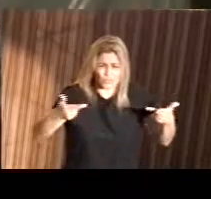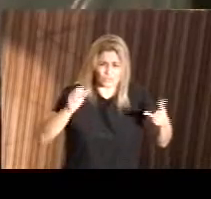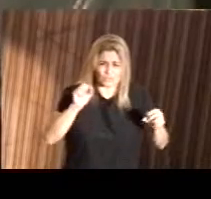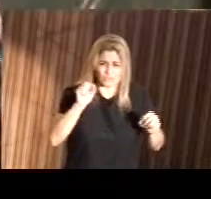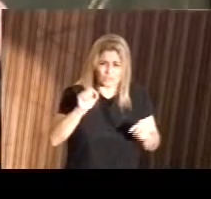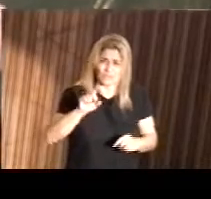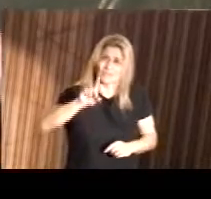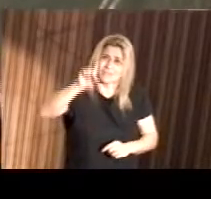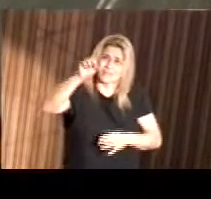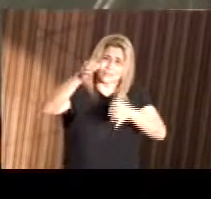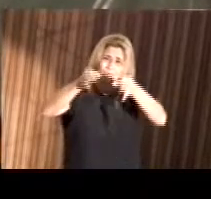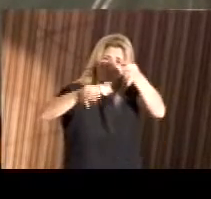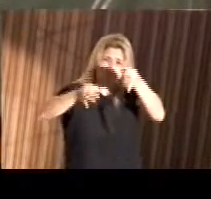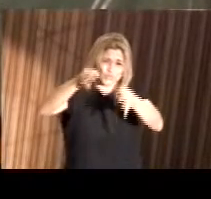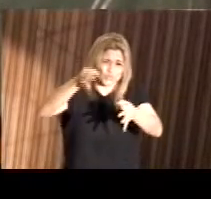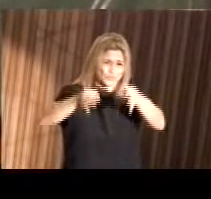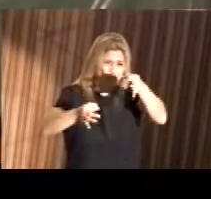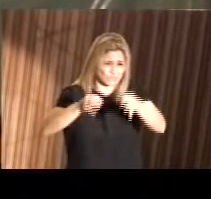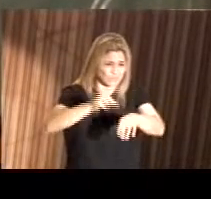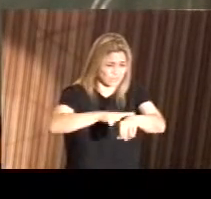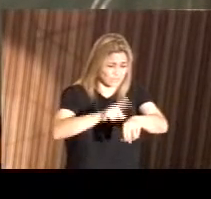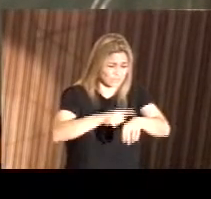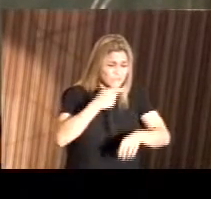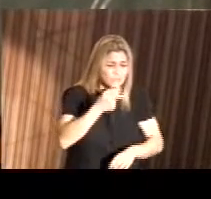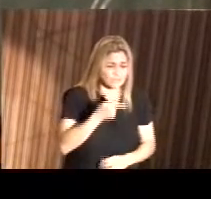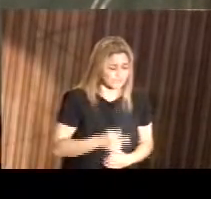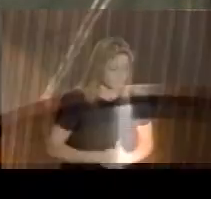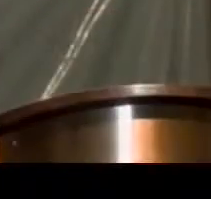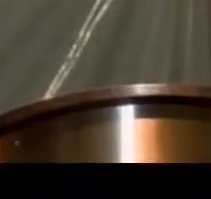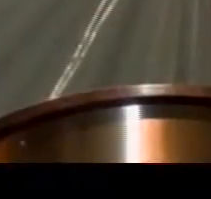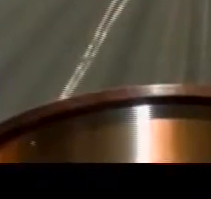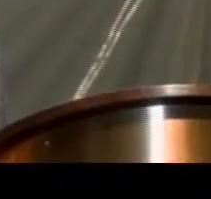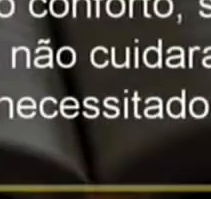pedindo o juízo de Deus. E ele vai dizer assim,